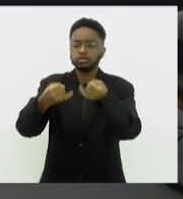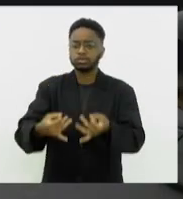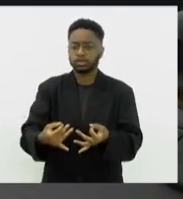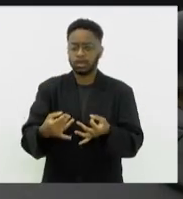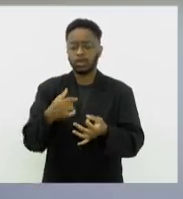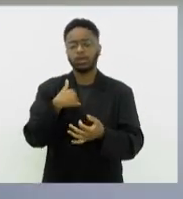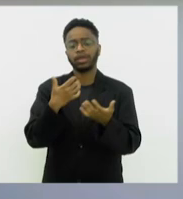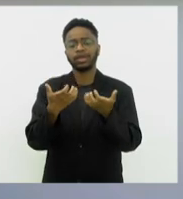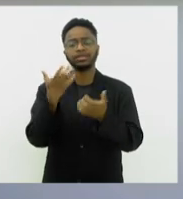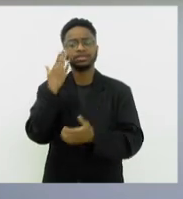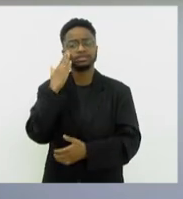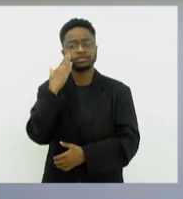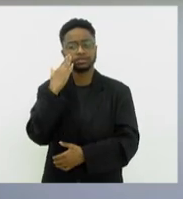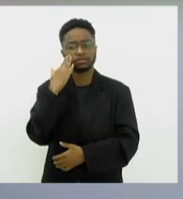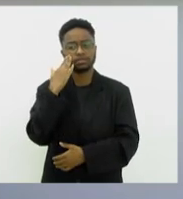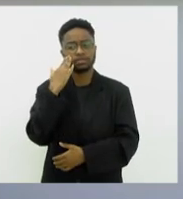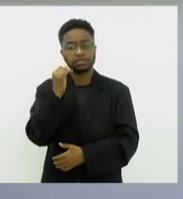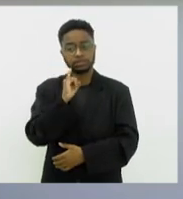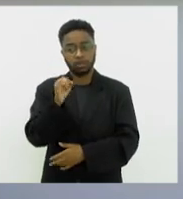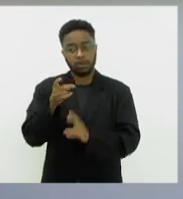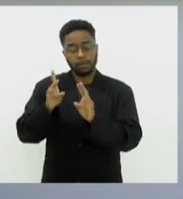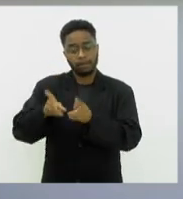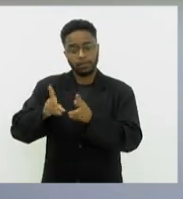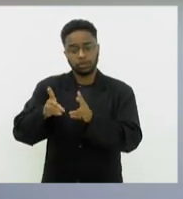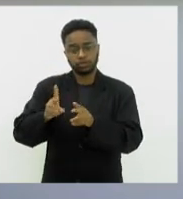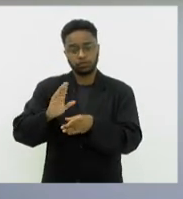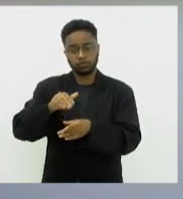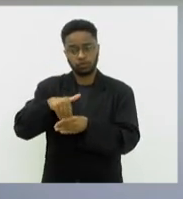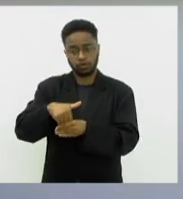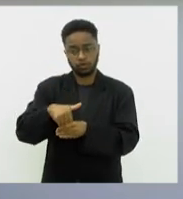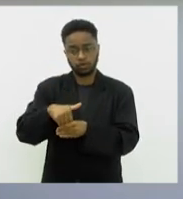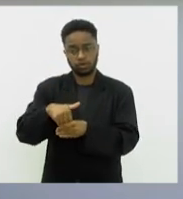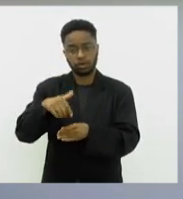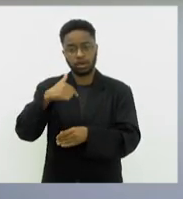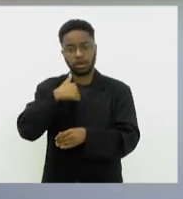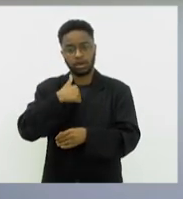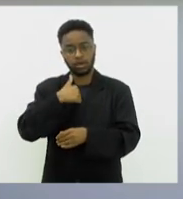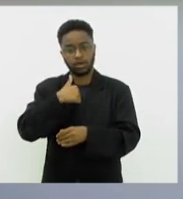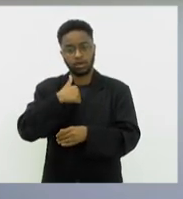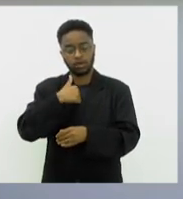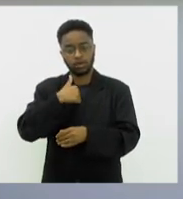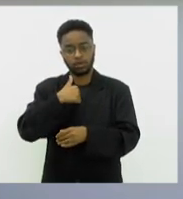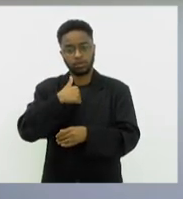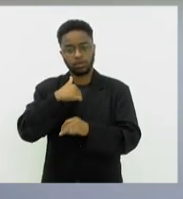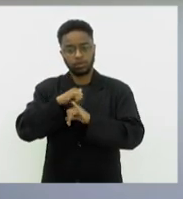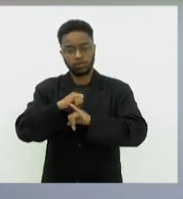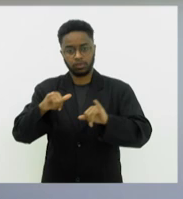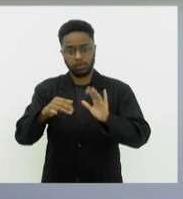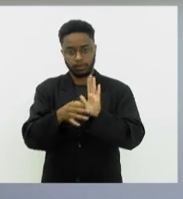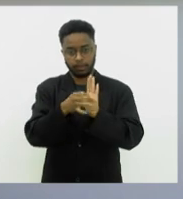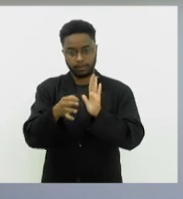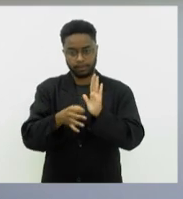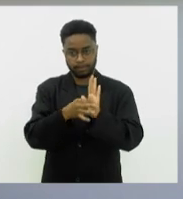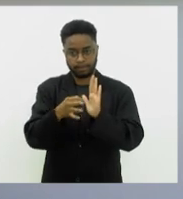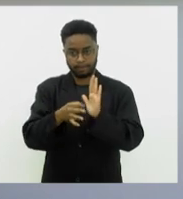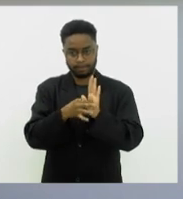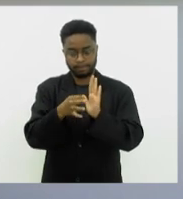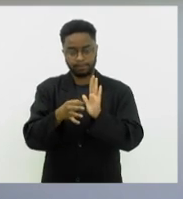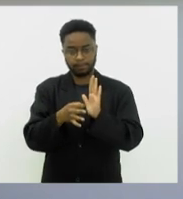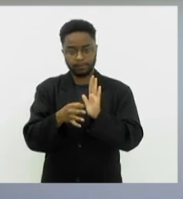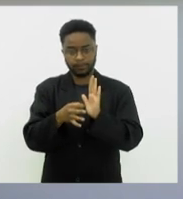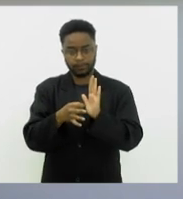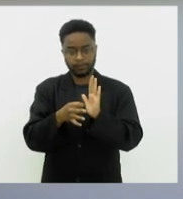gostaria de saber se no mesmo voto eu declaro eu profero parecer na verdade a